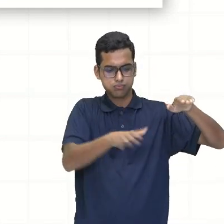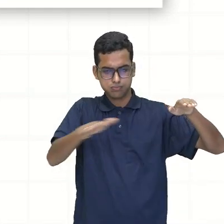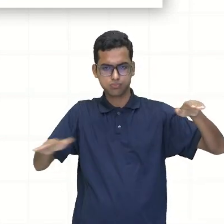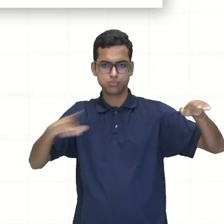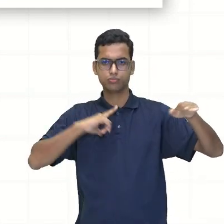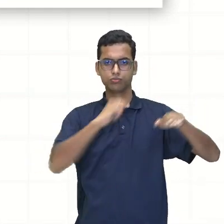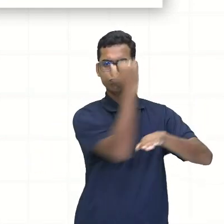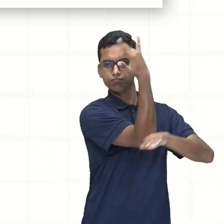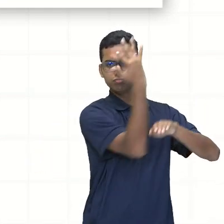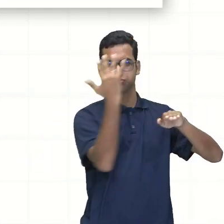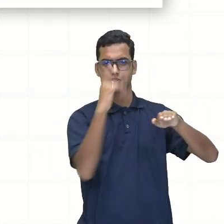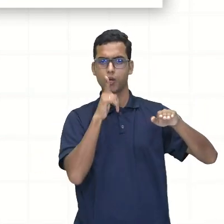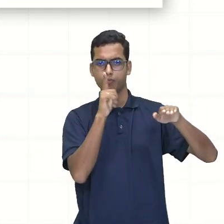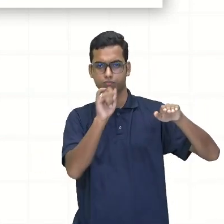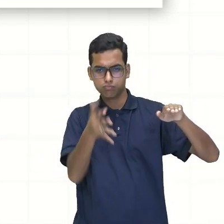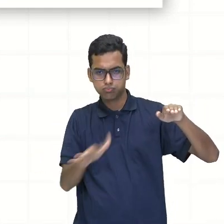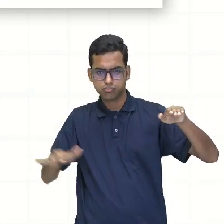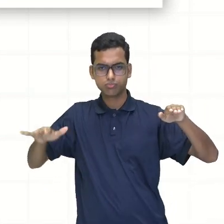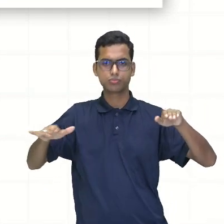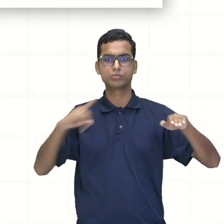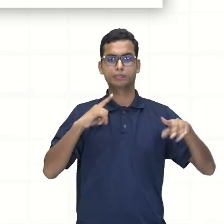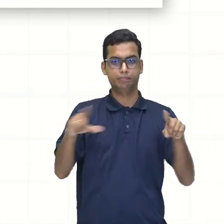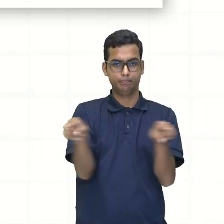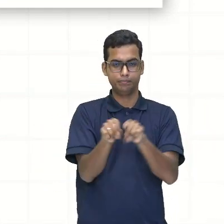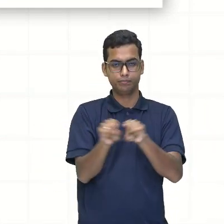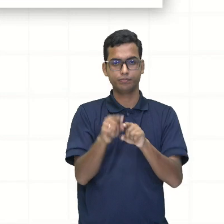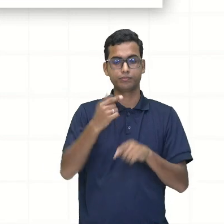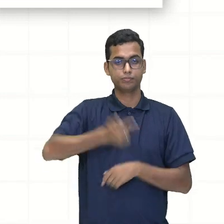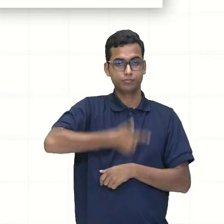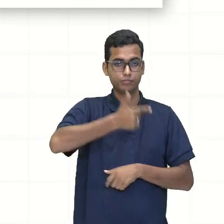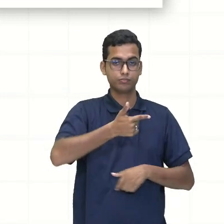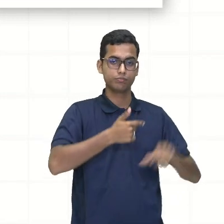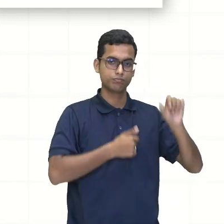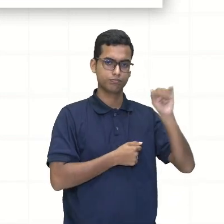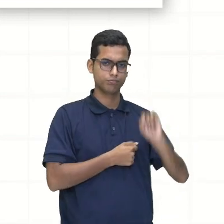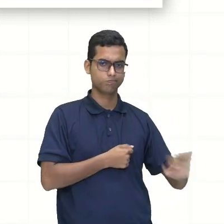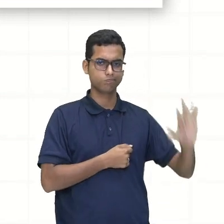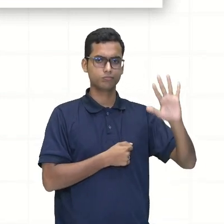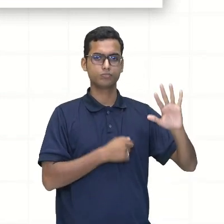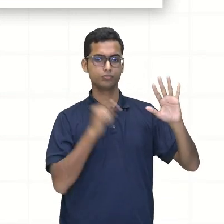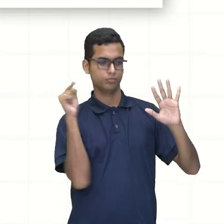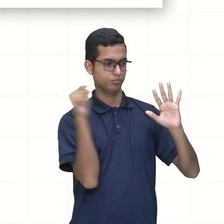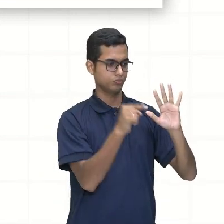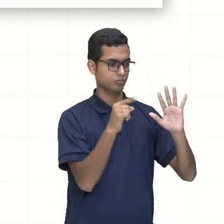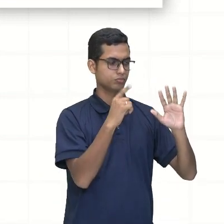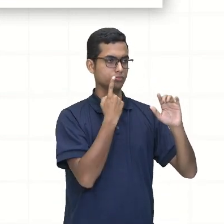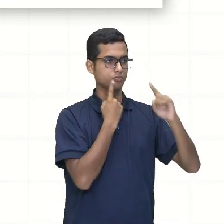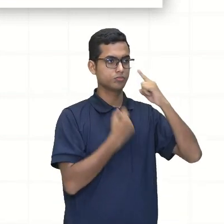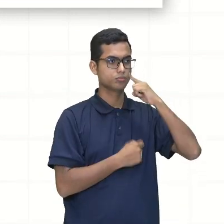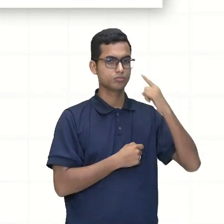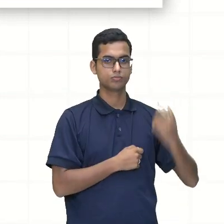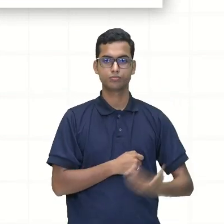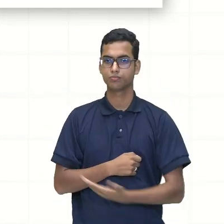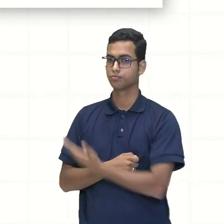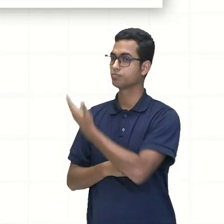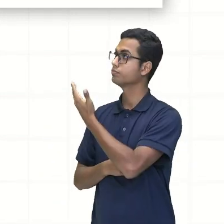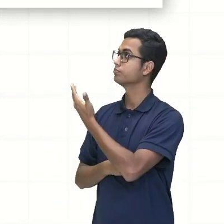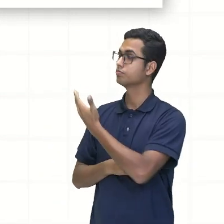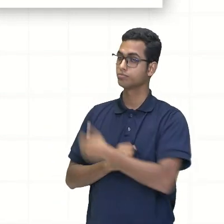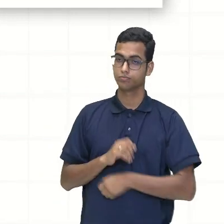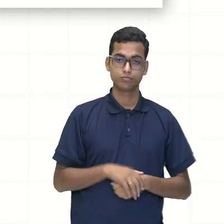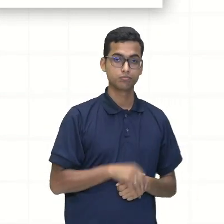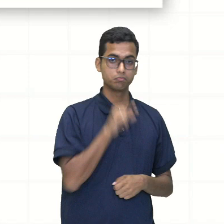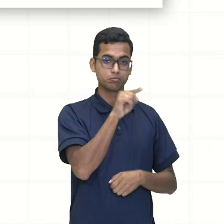temos o período de cheia. E nós temos aqui uma representação de uma época chuvosa e, no